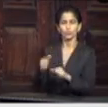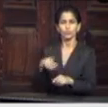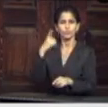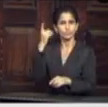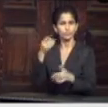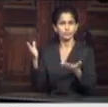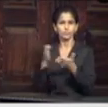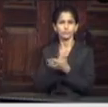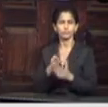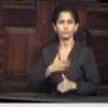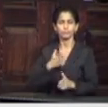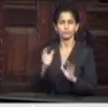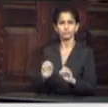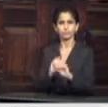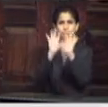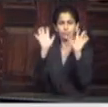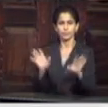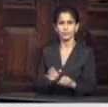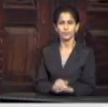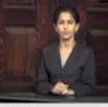assim. Obrigado.